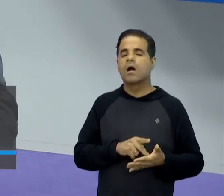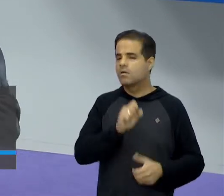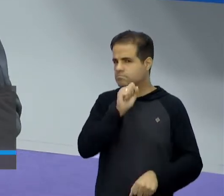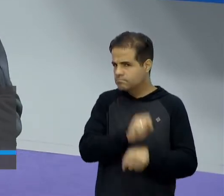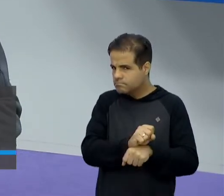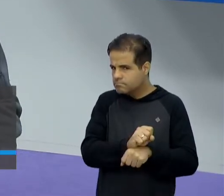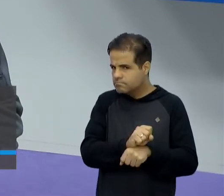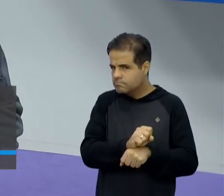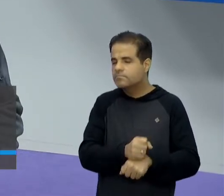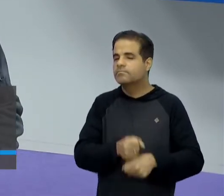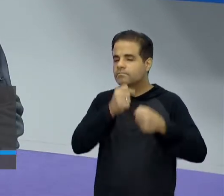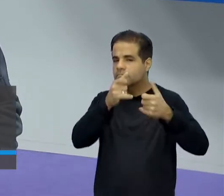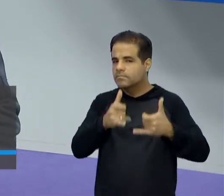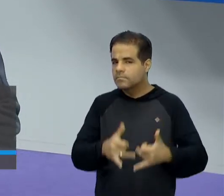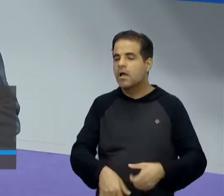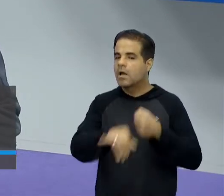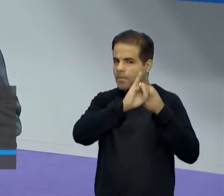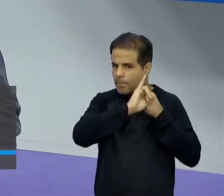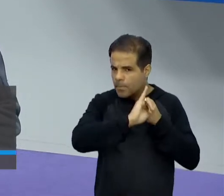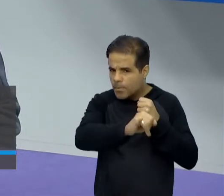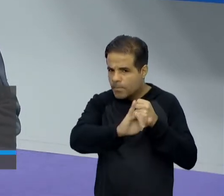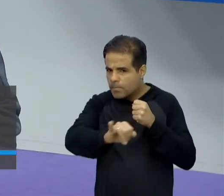vou dizer, das